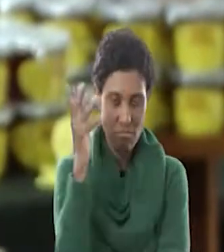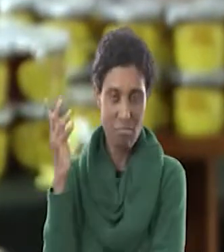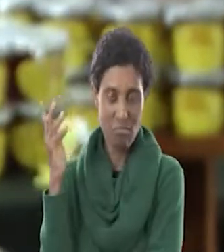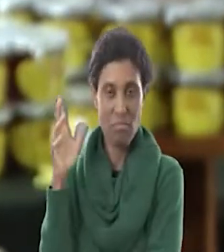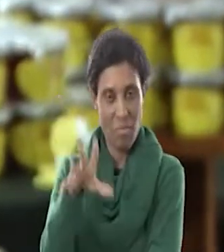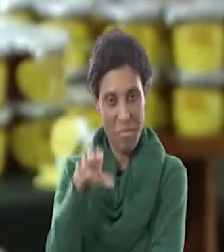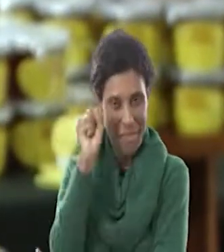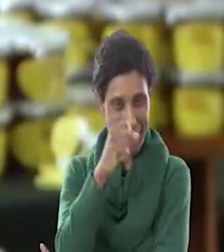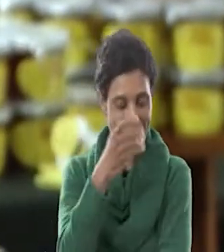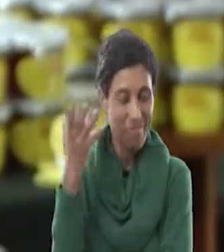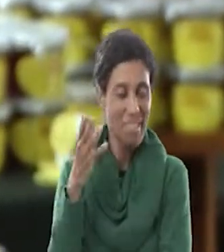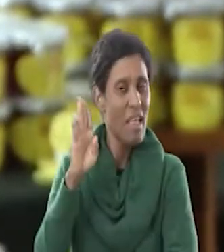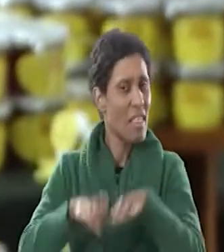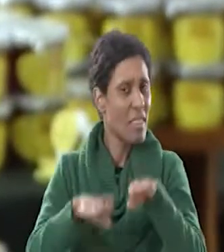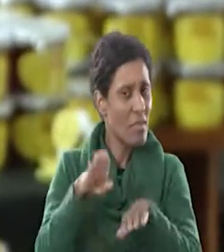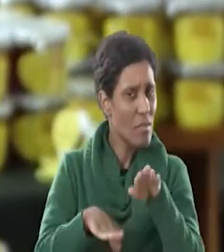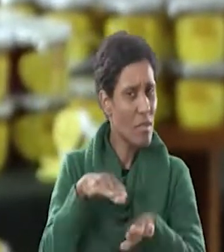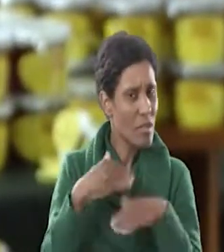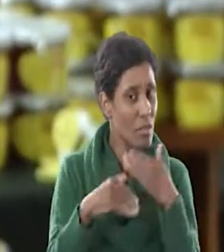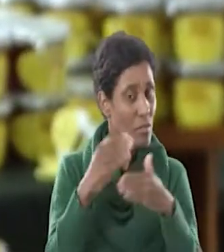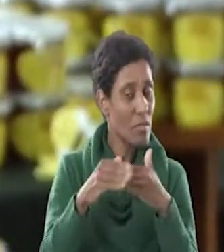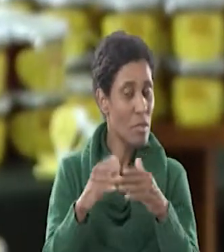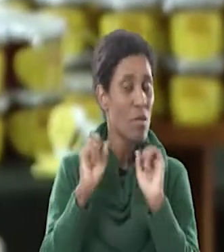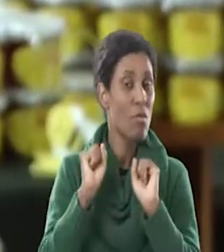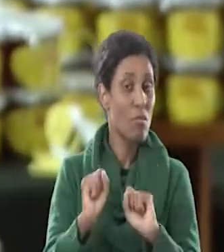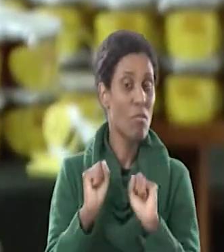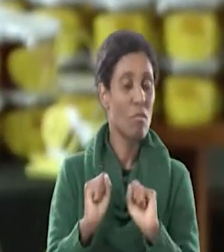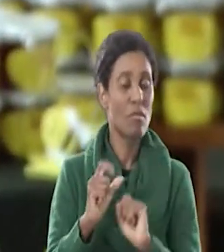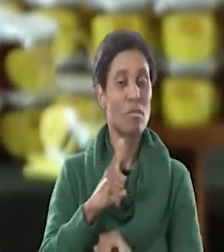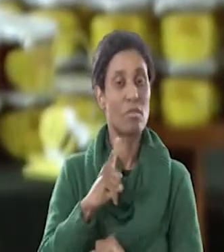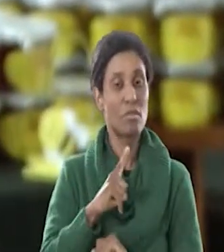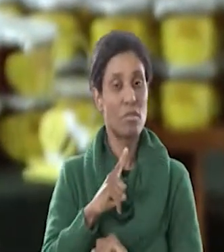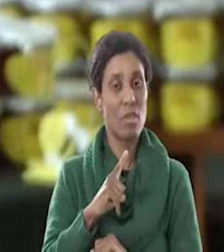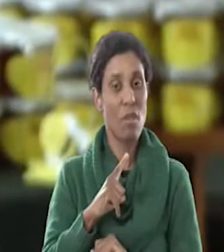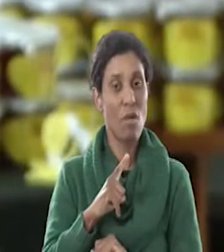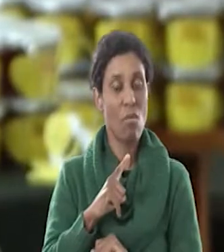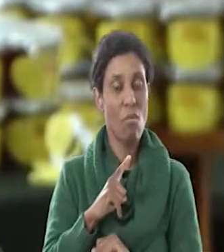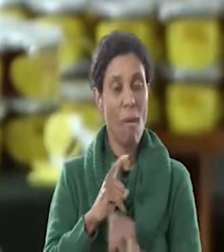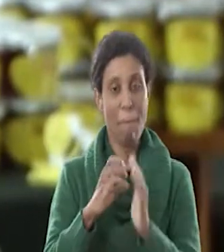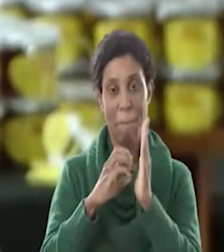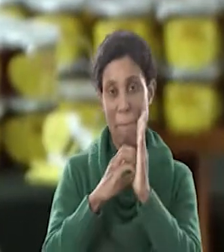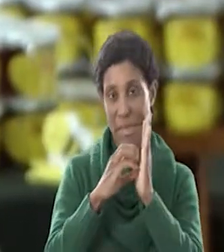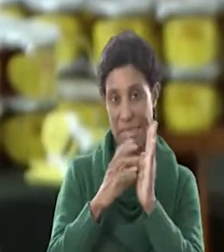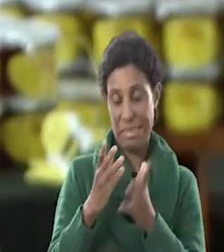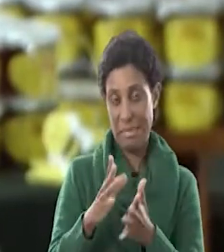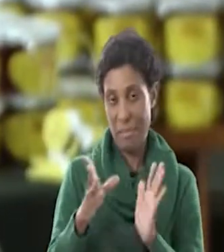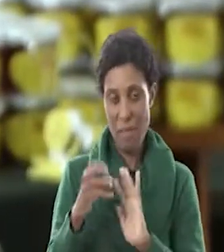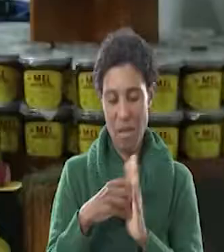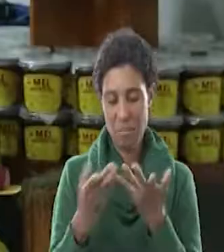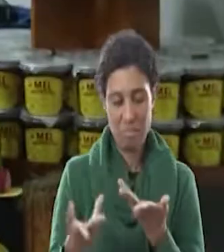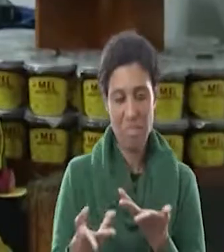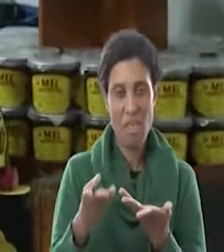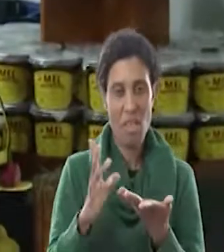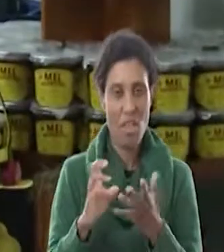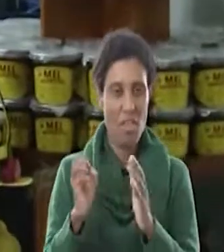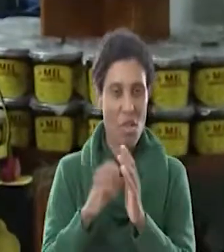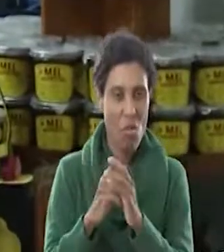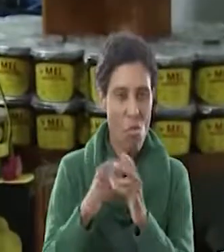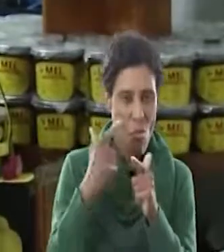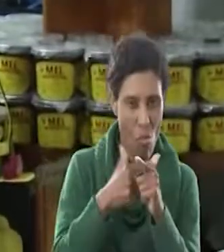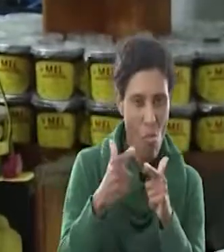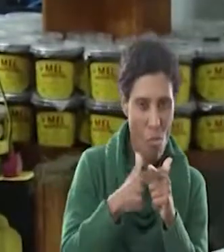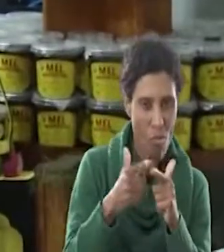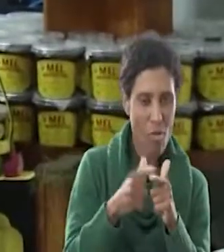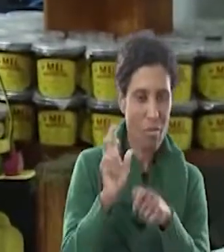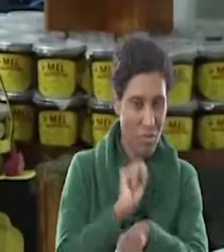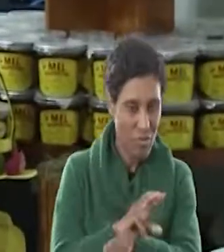assim, a coleta, dependendo do processamento, ele pode manter, por exemplo, uma bactéria. Então, para crianças até 2 anos de idade, a